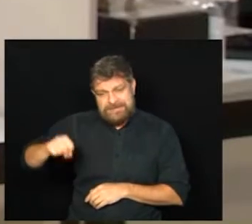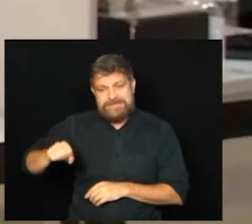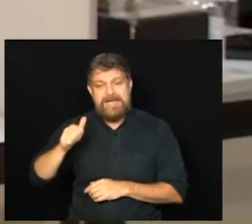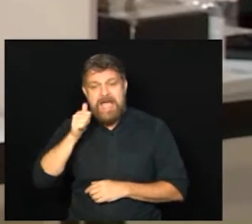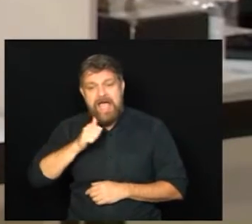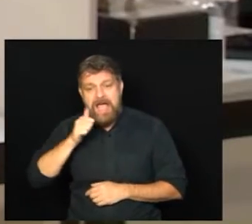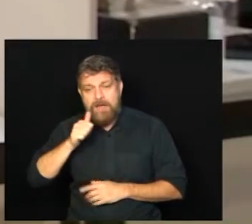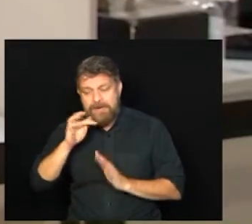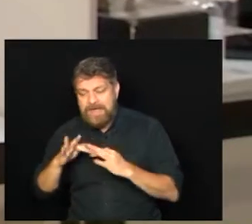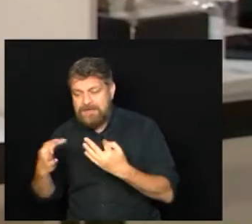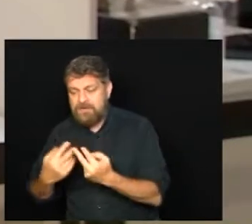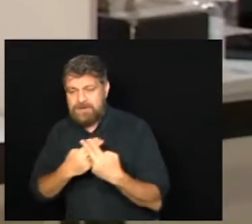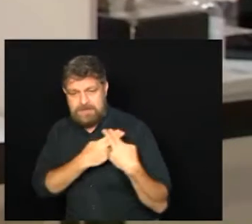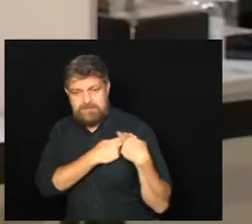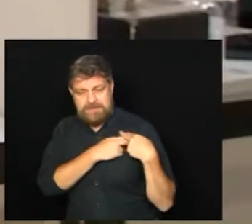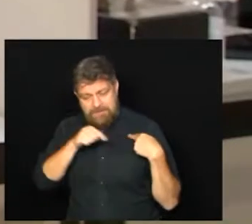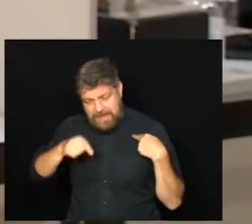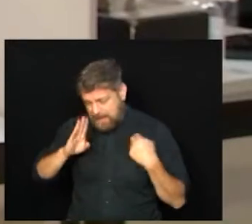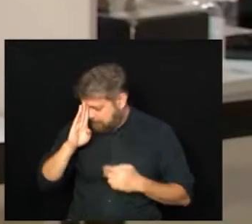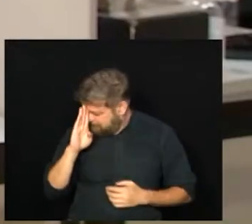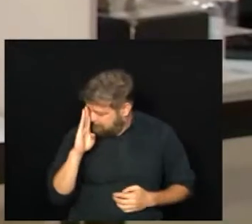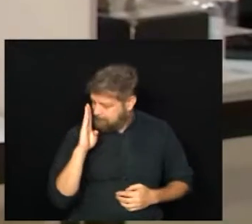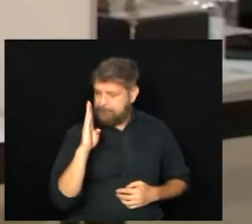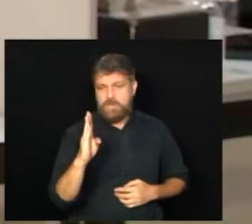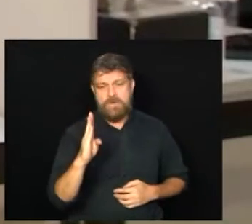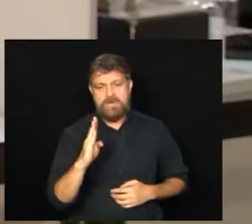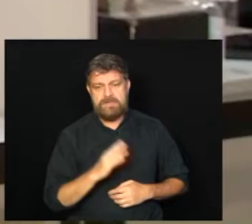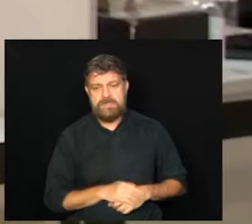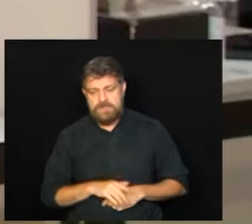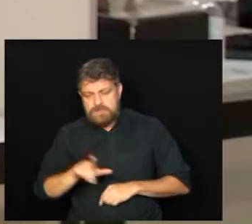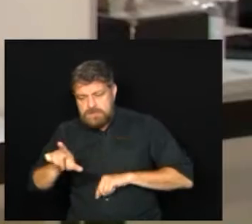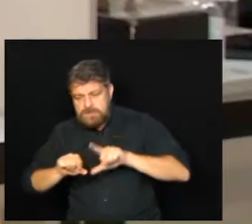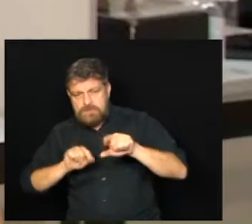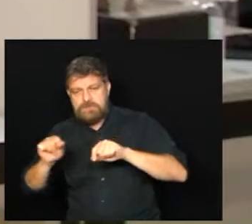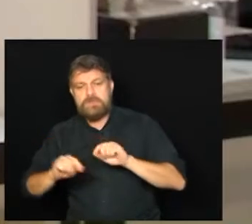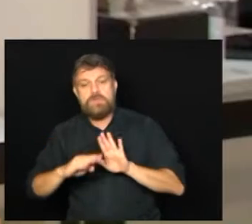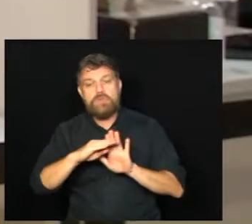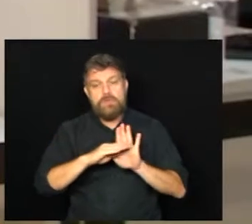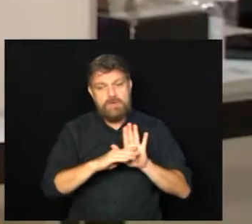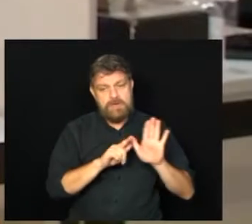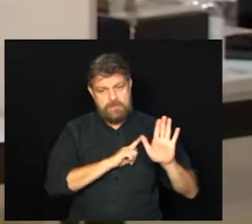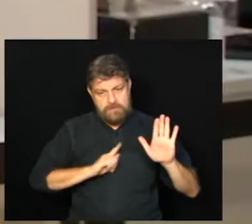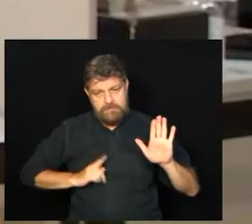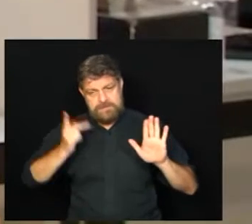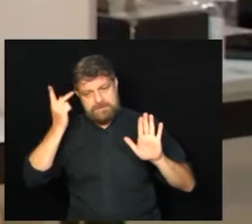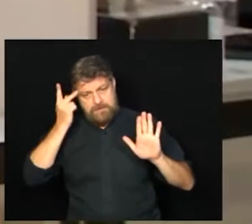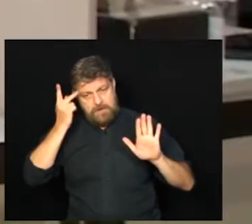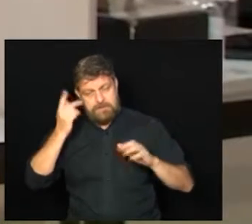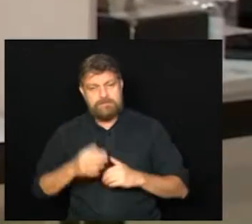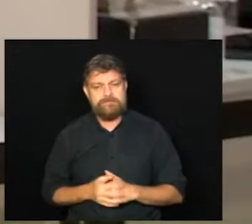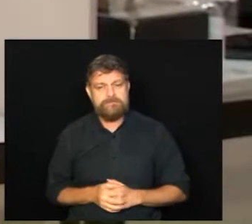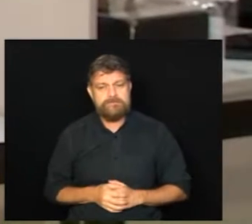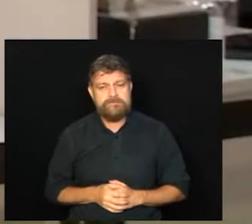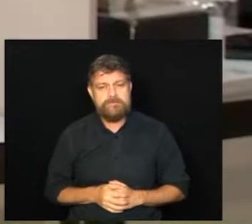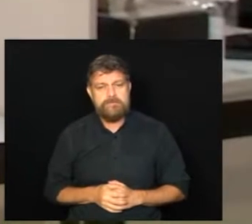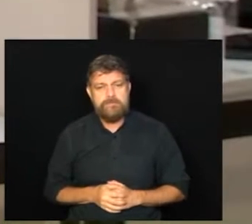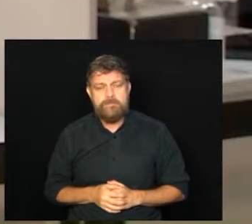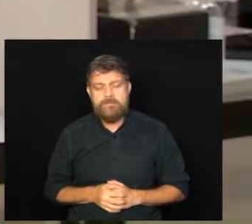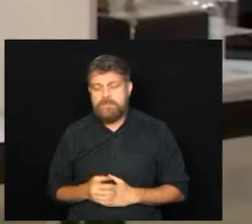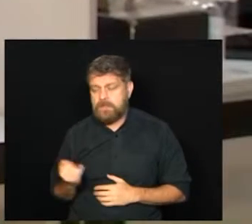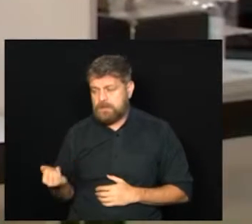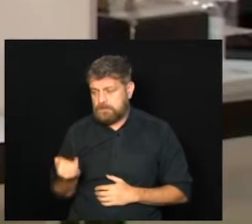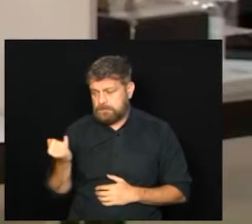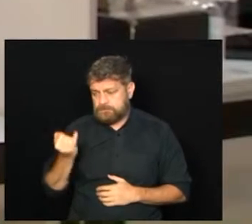Arrimo de Família terão sim prioridade nesse programa estadual. Bom, Camila, é importante